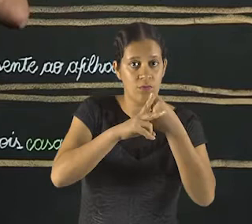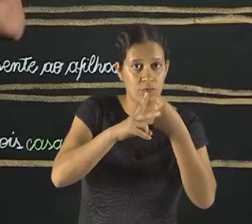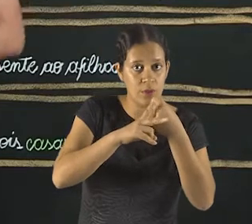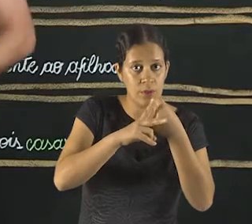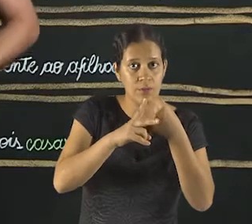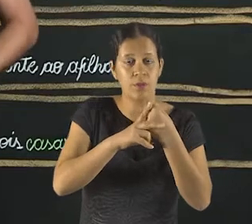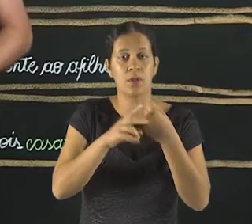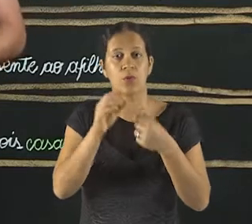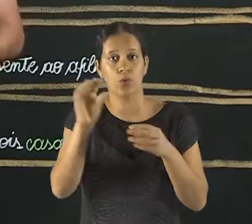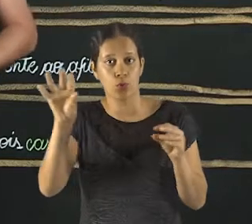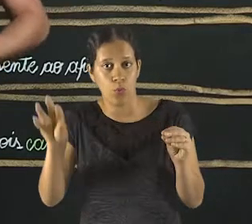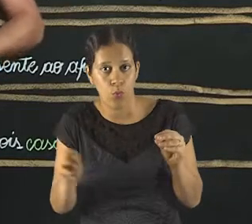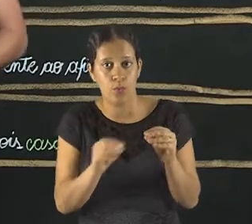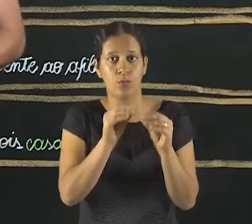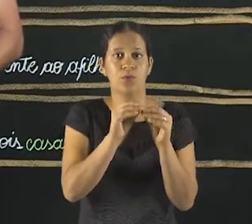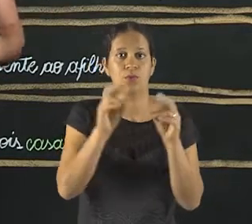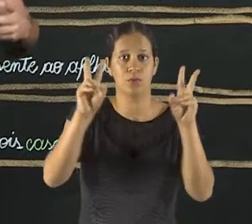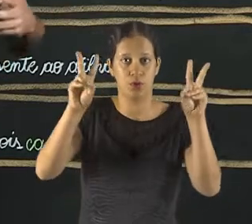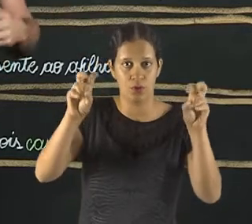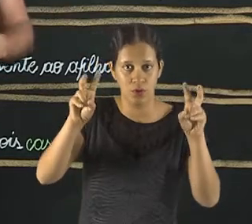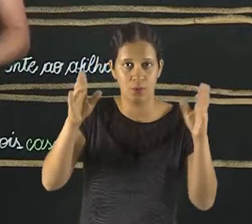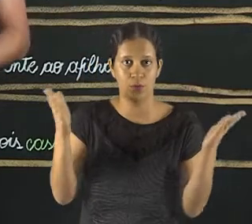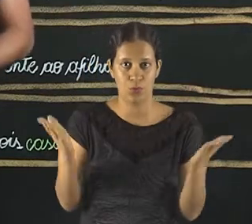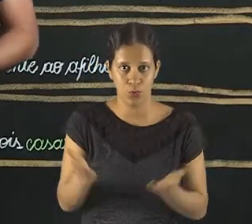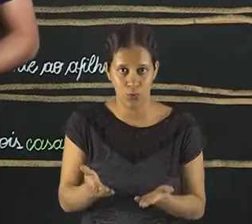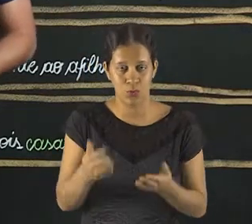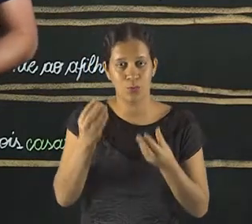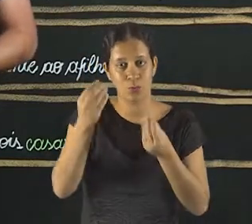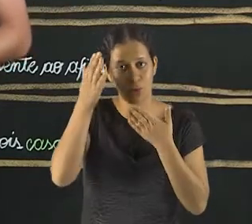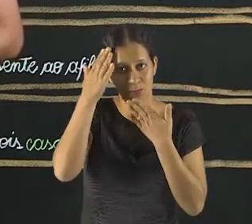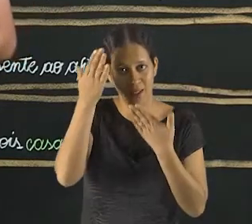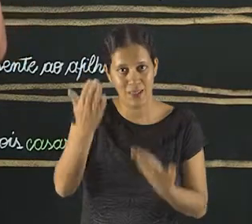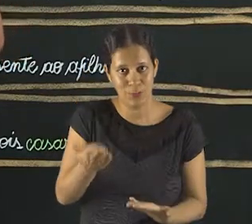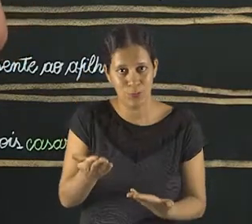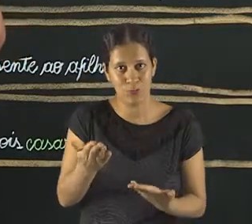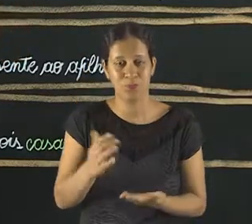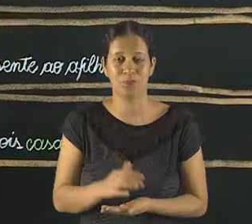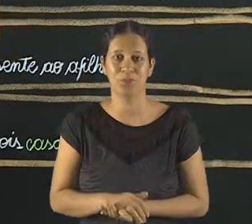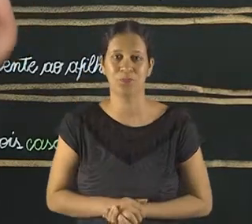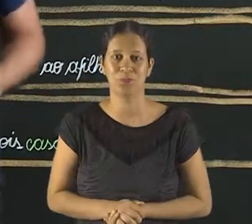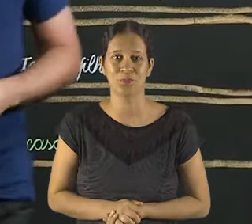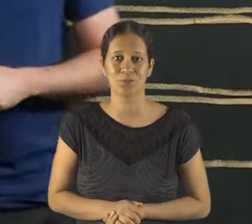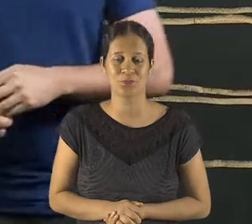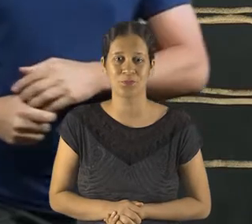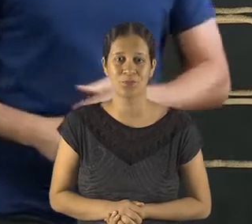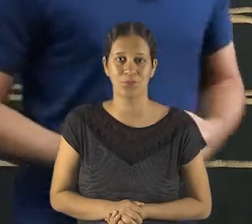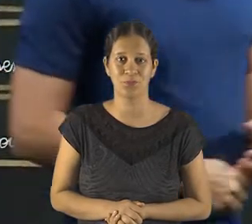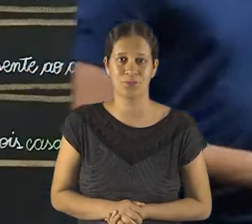relação entre o verbo e o complemento, que foi o tema da nossa aula de hoje. Muito obrigado!